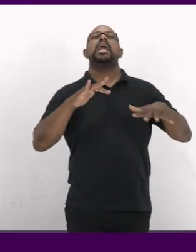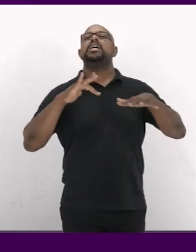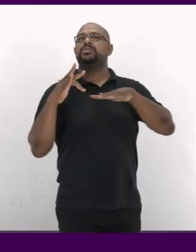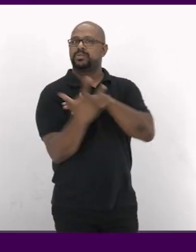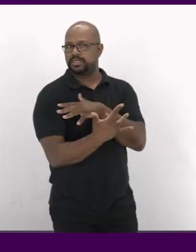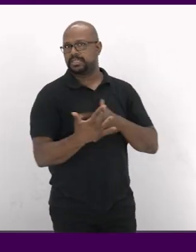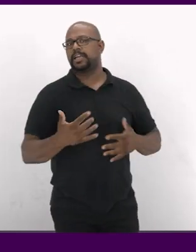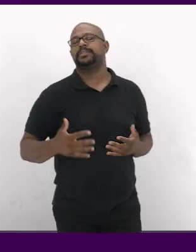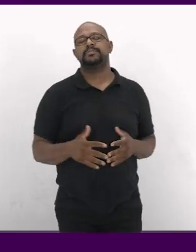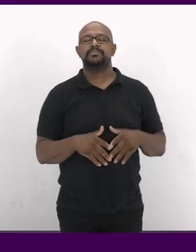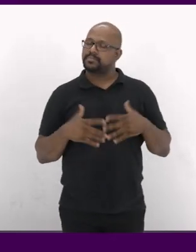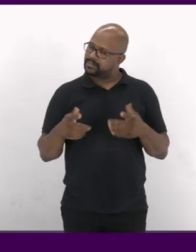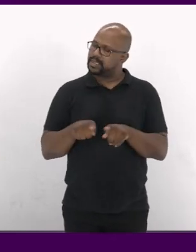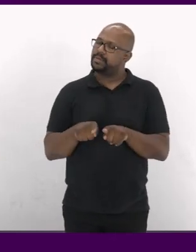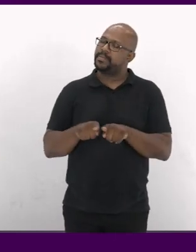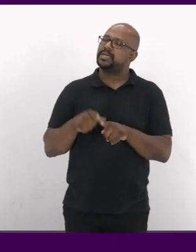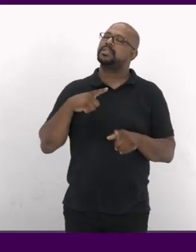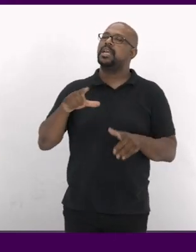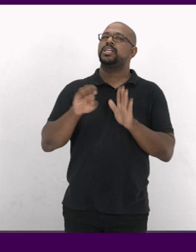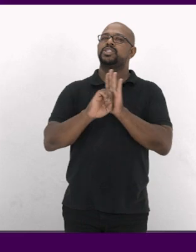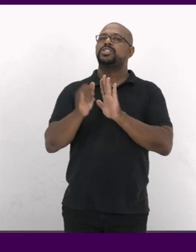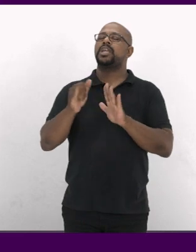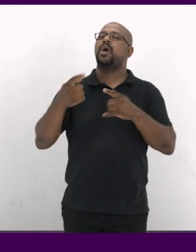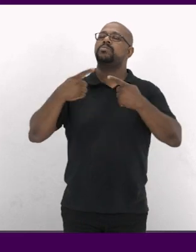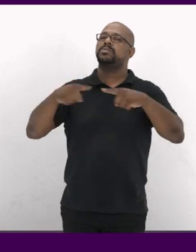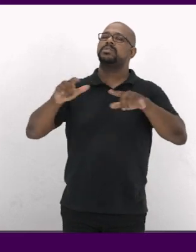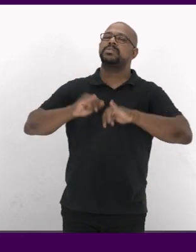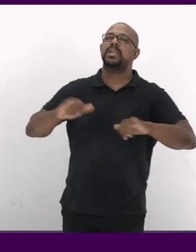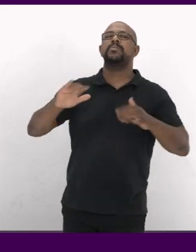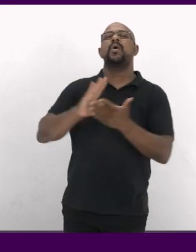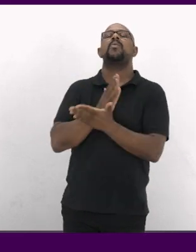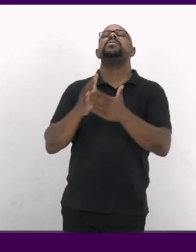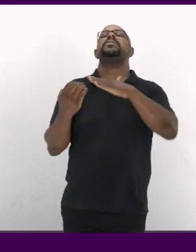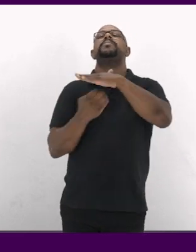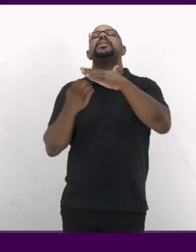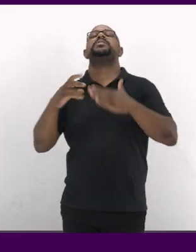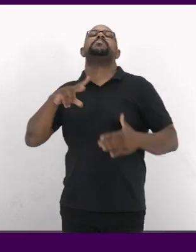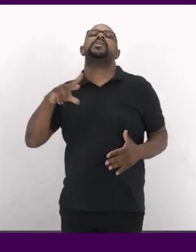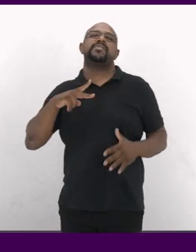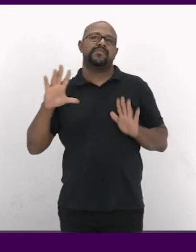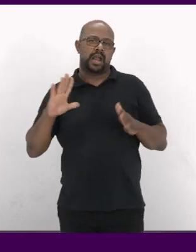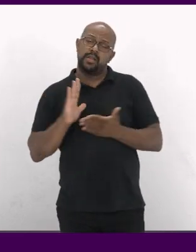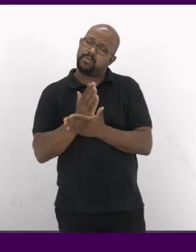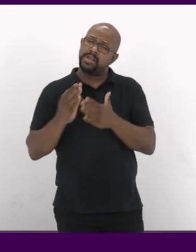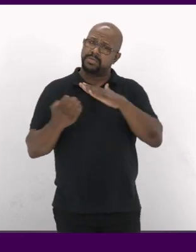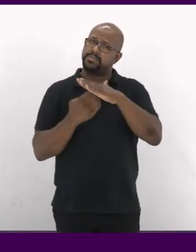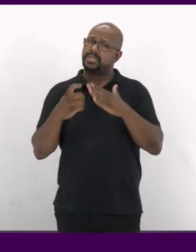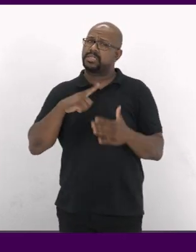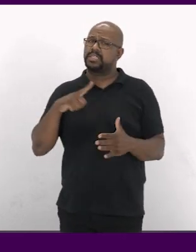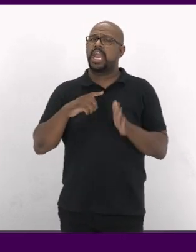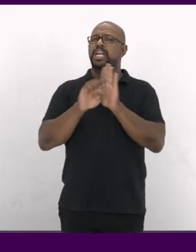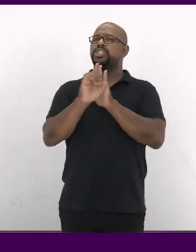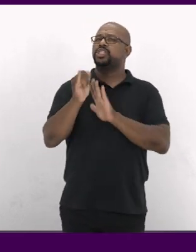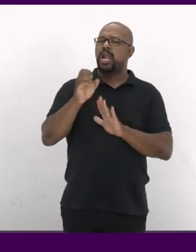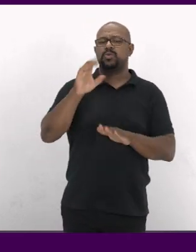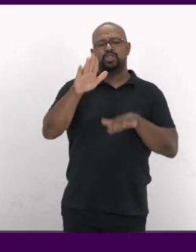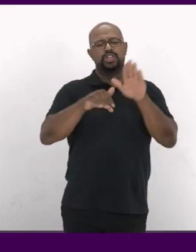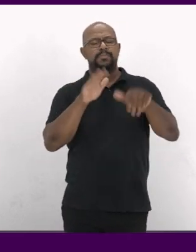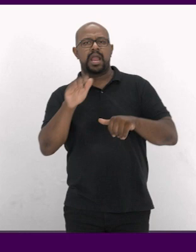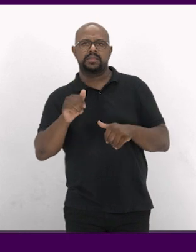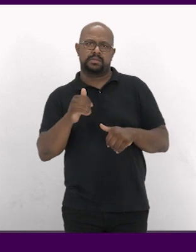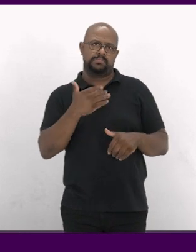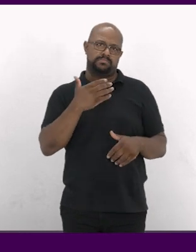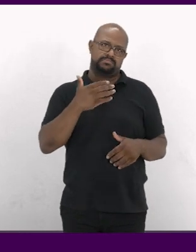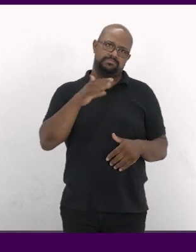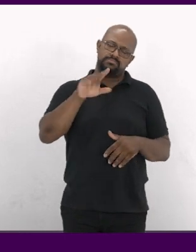divulgados nas redes sociais. Também existem editais lançados por instâncias privadas. Algumas empresas realizam editais ou